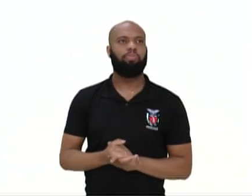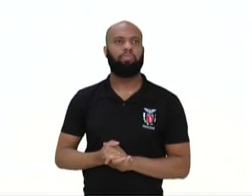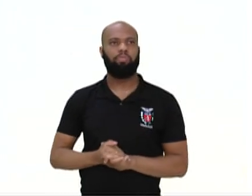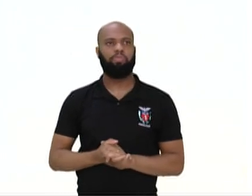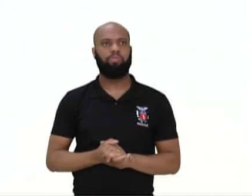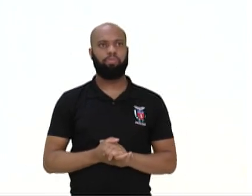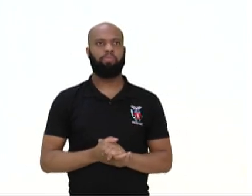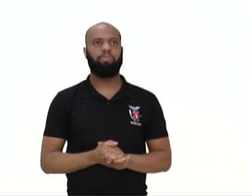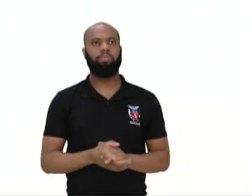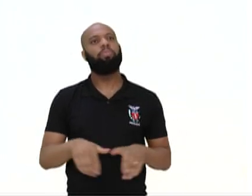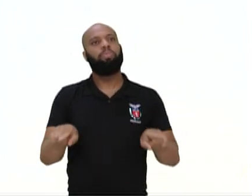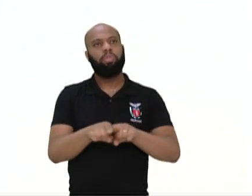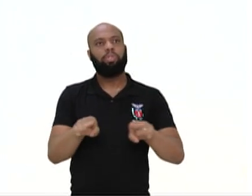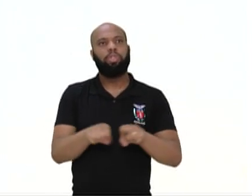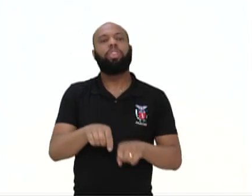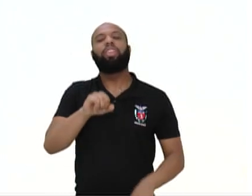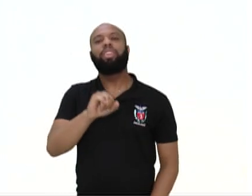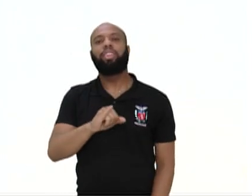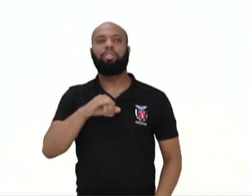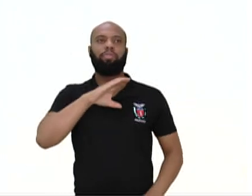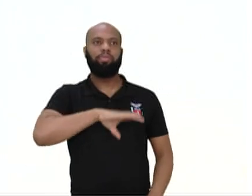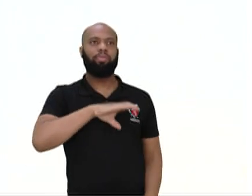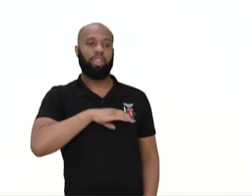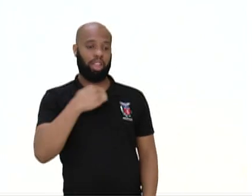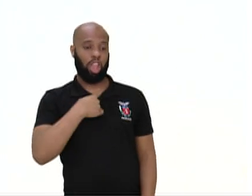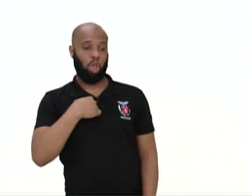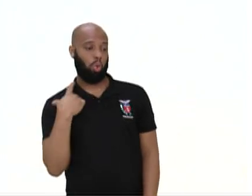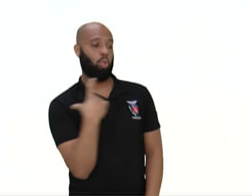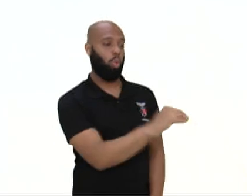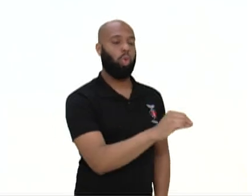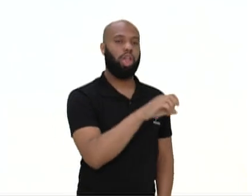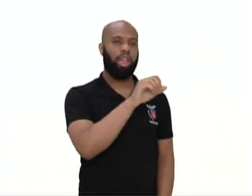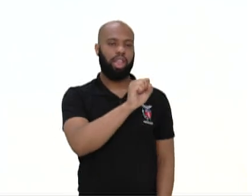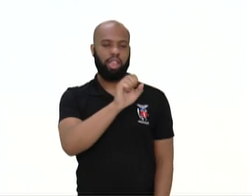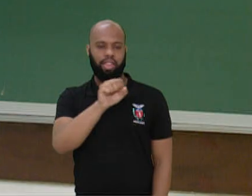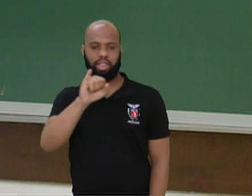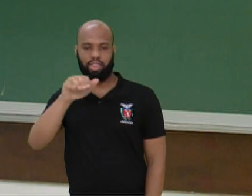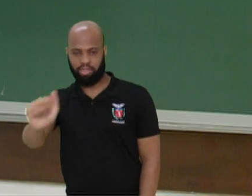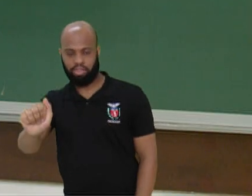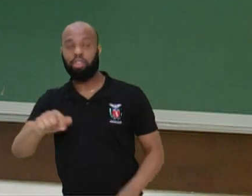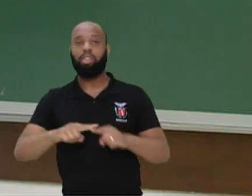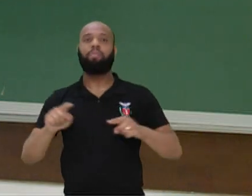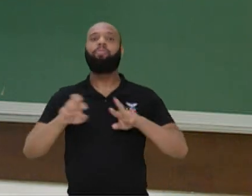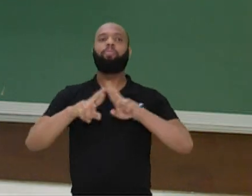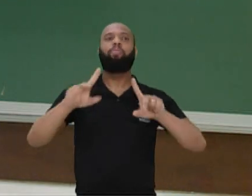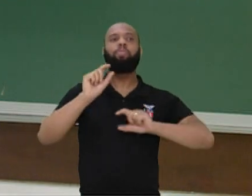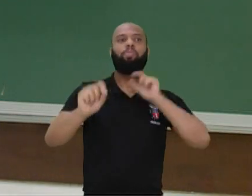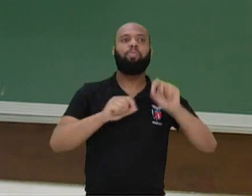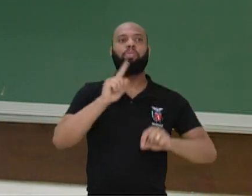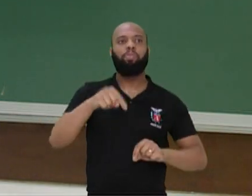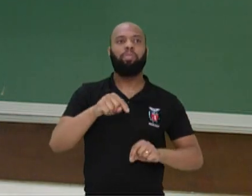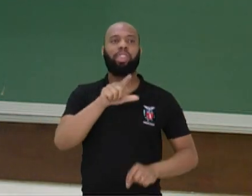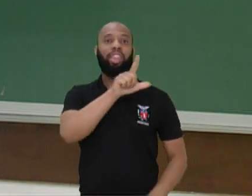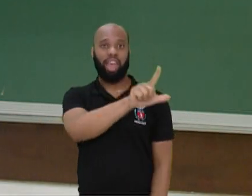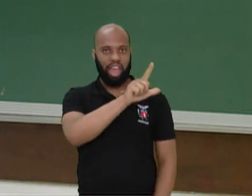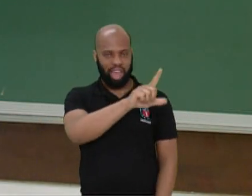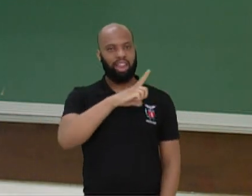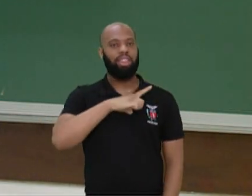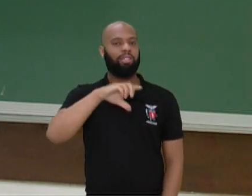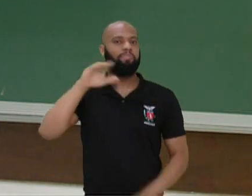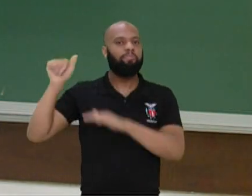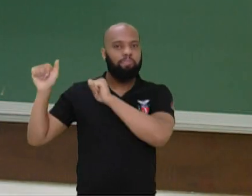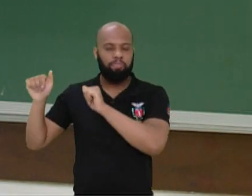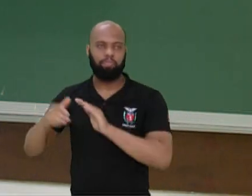yo salía. Se fosse em português, eu saía. O que diferencia aqui, então, seria a letra L,